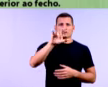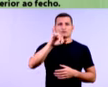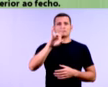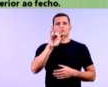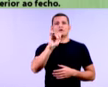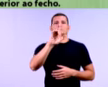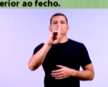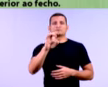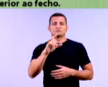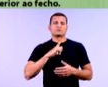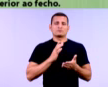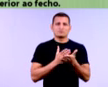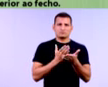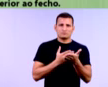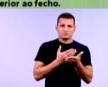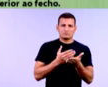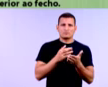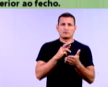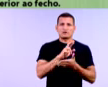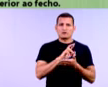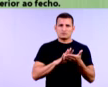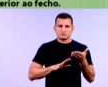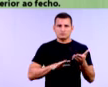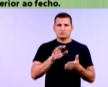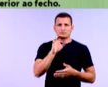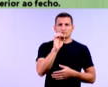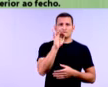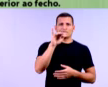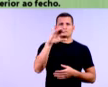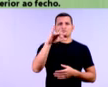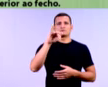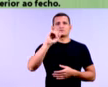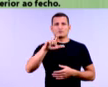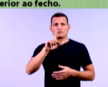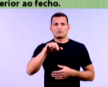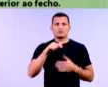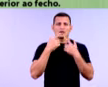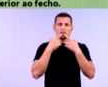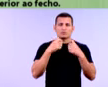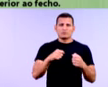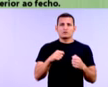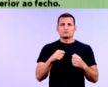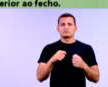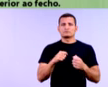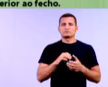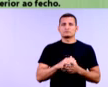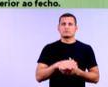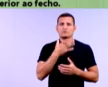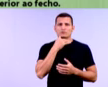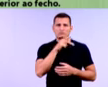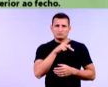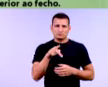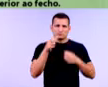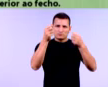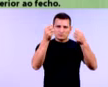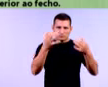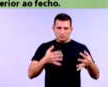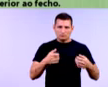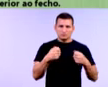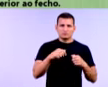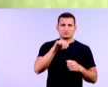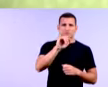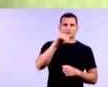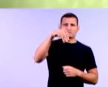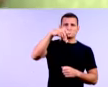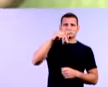redação oficial, que a linguagem, que a redação técnica, e foi o que o nosso entrevistado disse também, que tem que ser